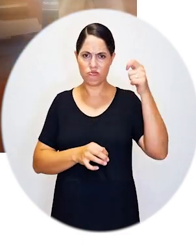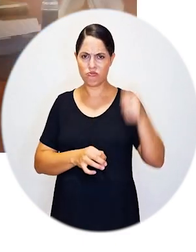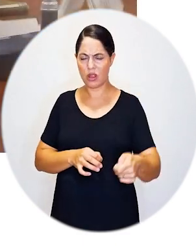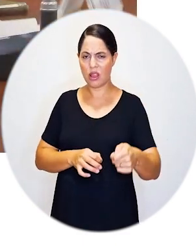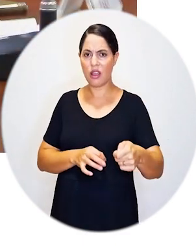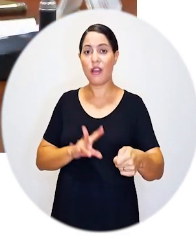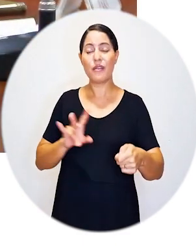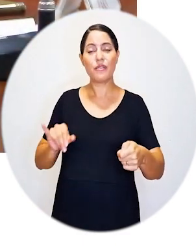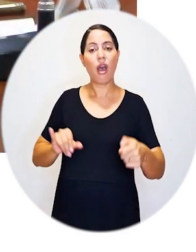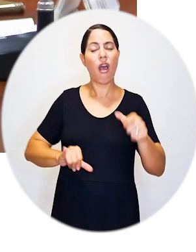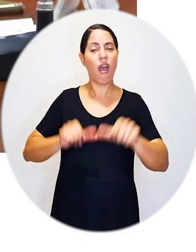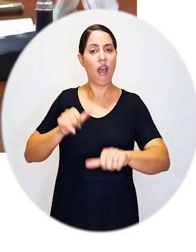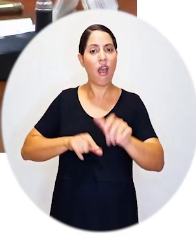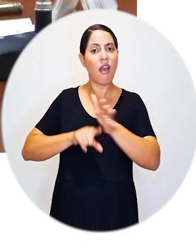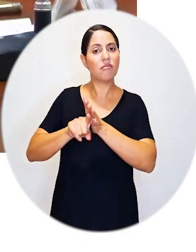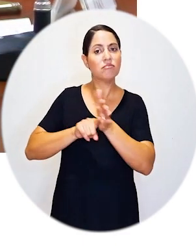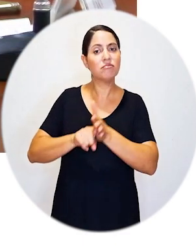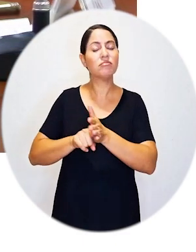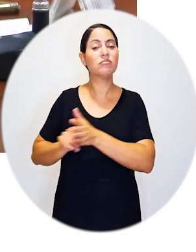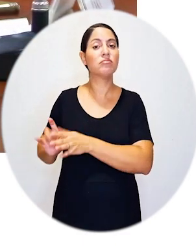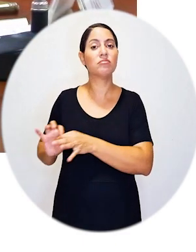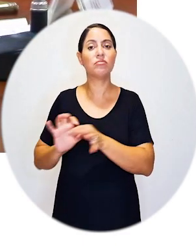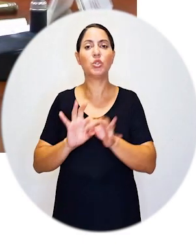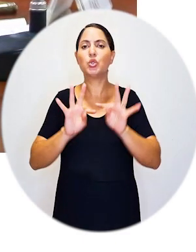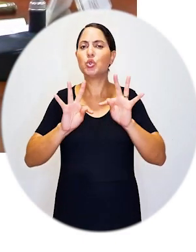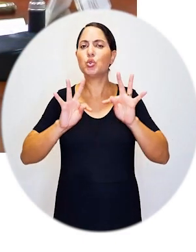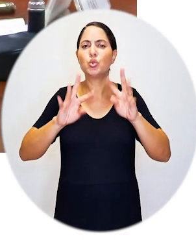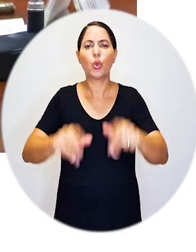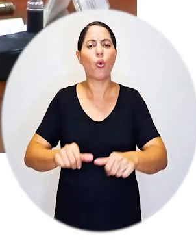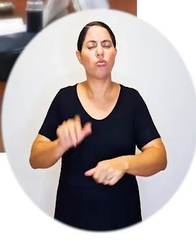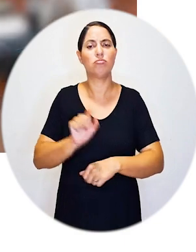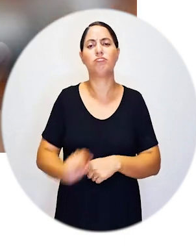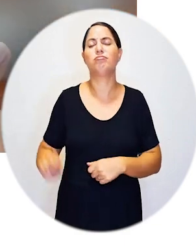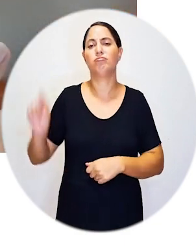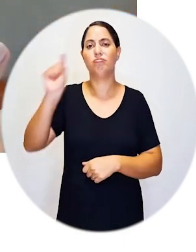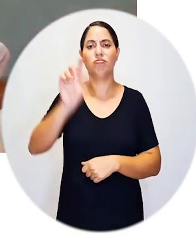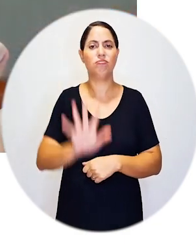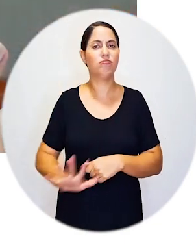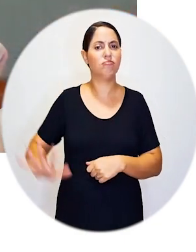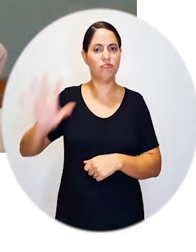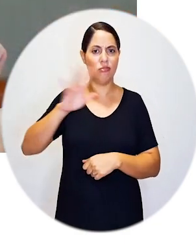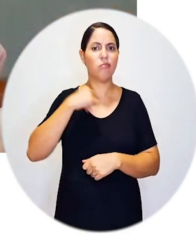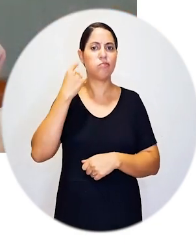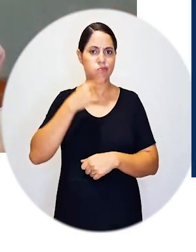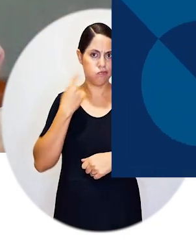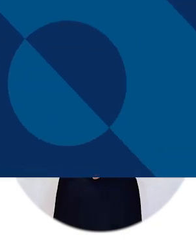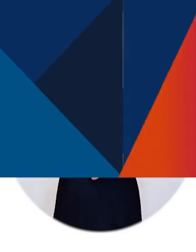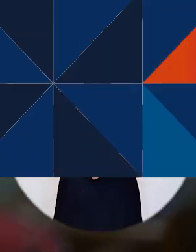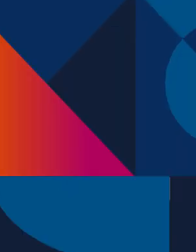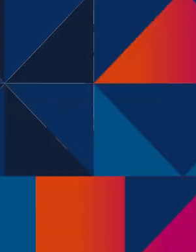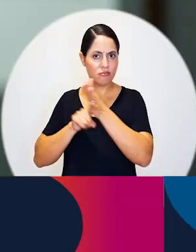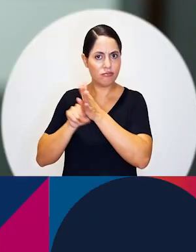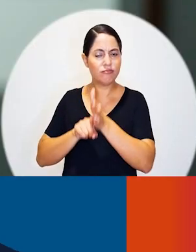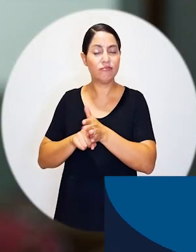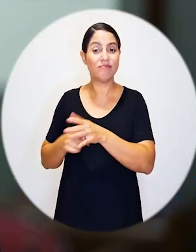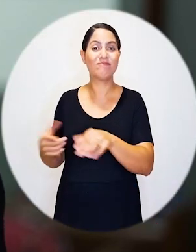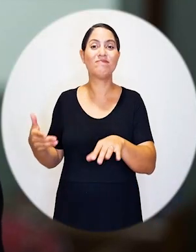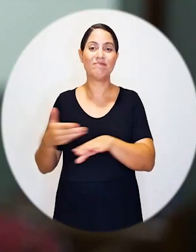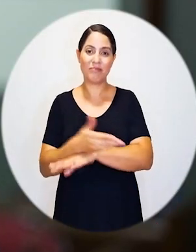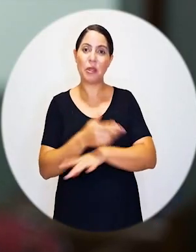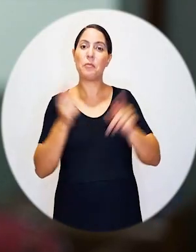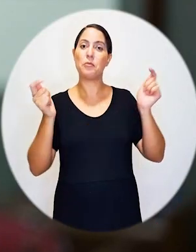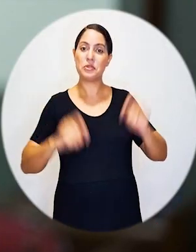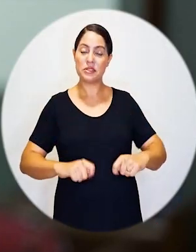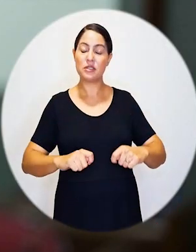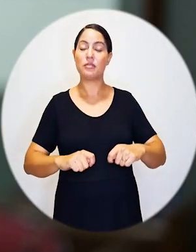que vai servir como balizamento e assessoramento de toda a advocacia brasileira, além do sistema OAB, em todos os julgados